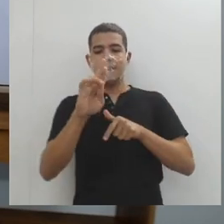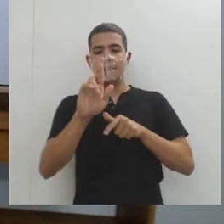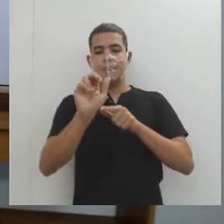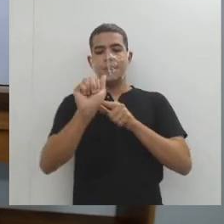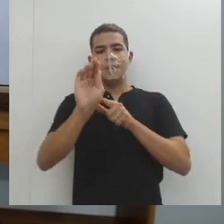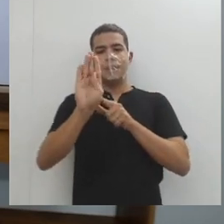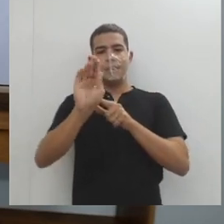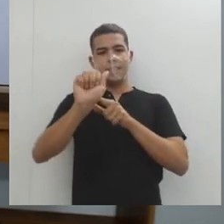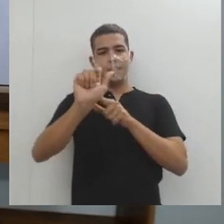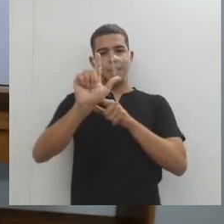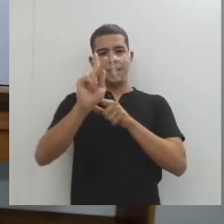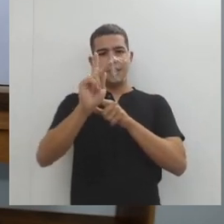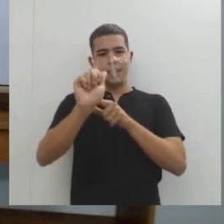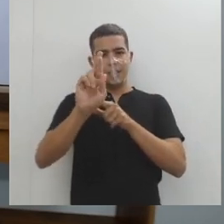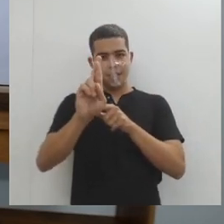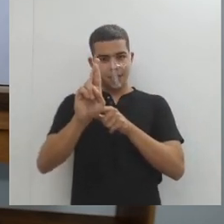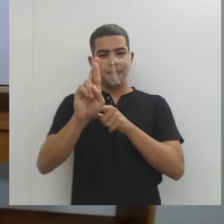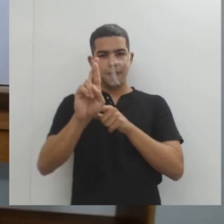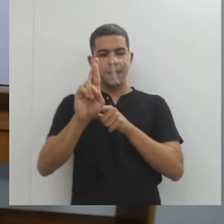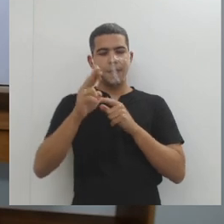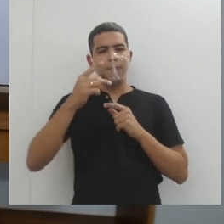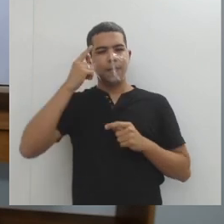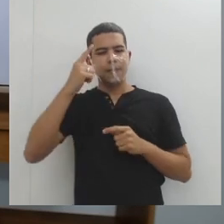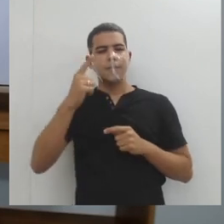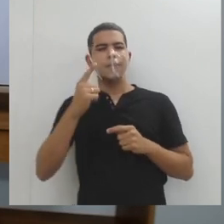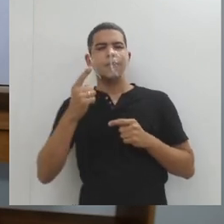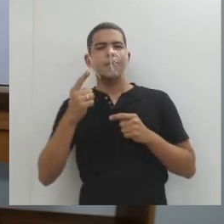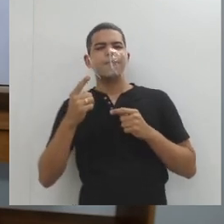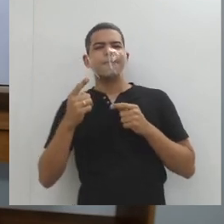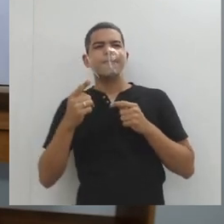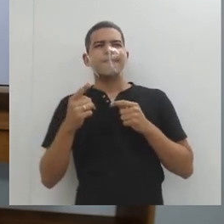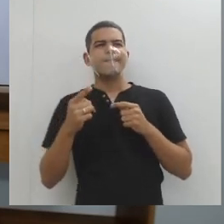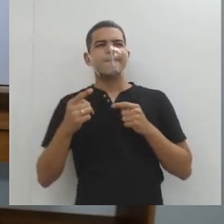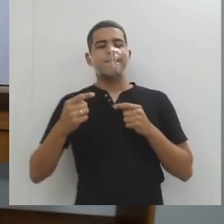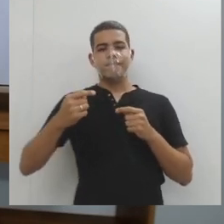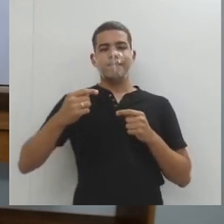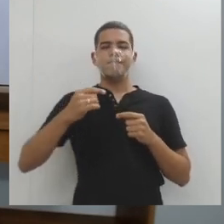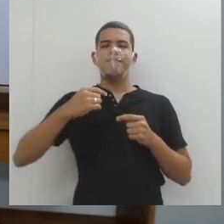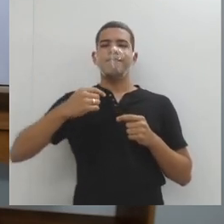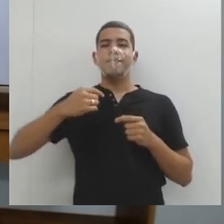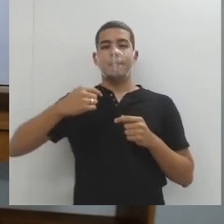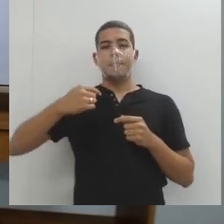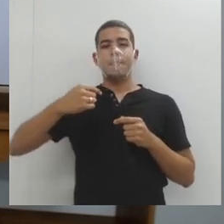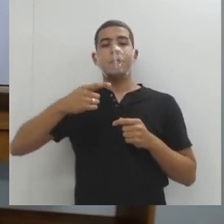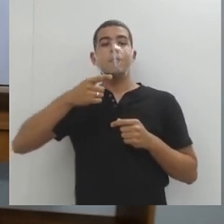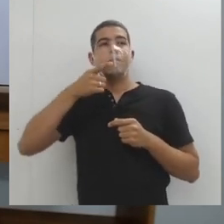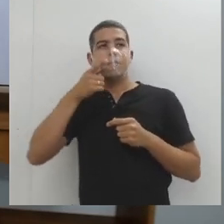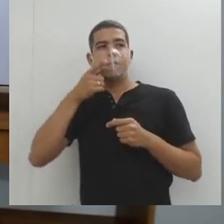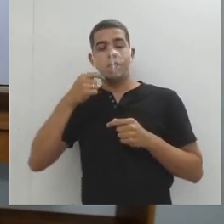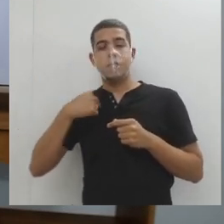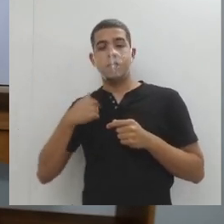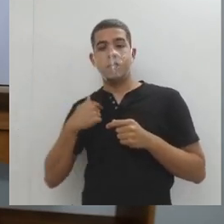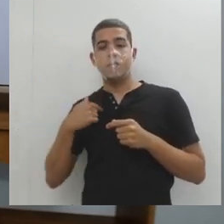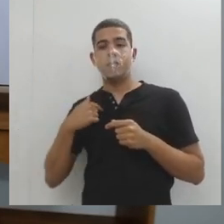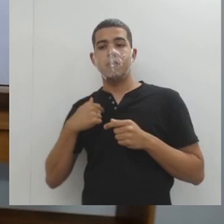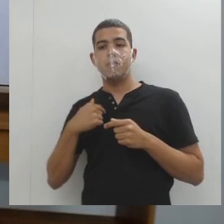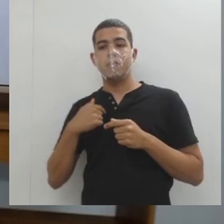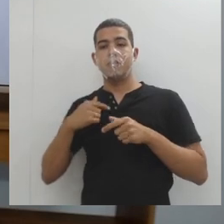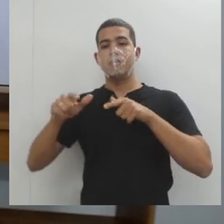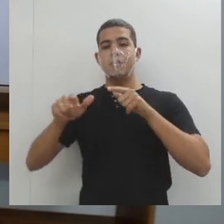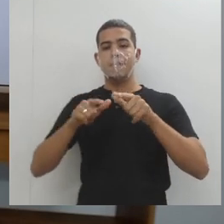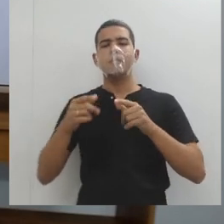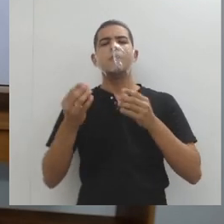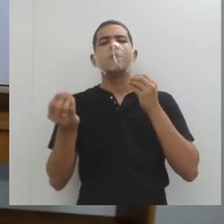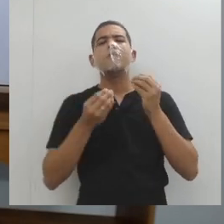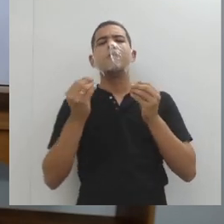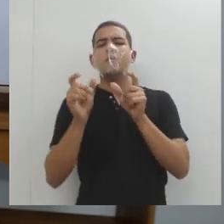No passado simples e no particípio passado termina em ed. Tá? Então eu quero dizer, eu trabalhei na afirmativa do simple past, coloco primeiro o